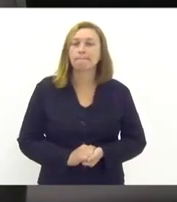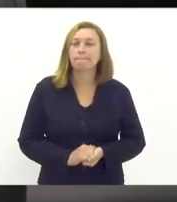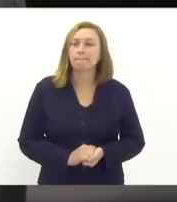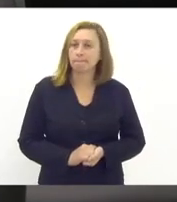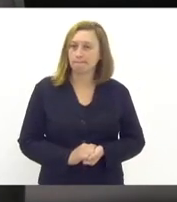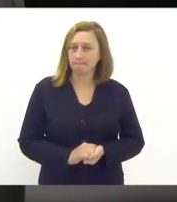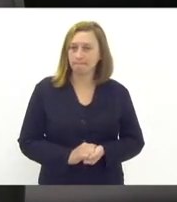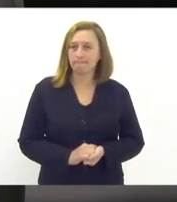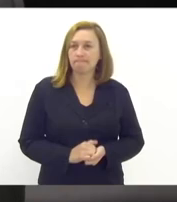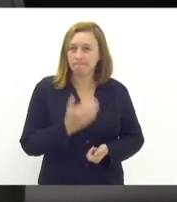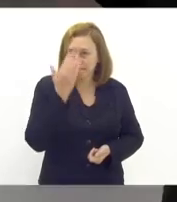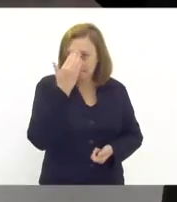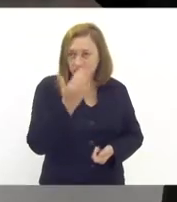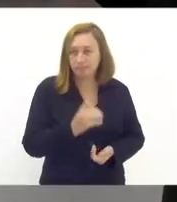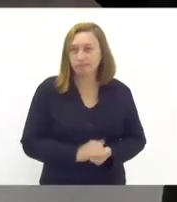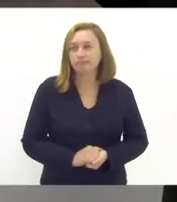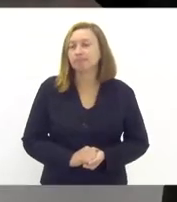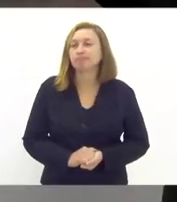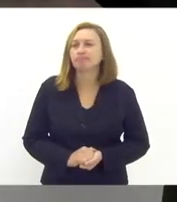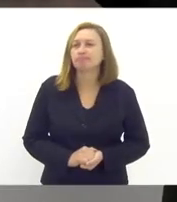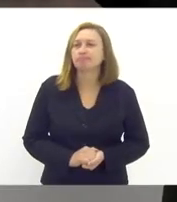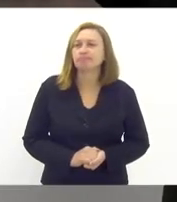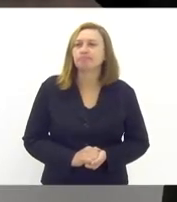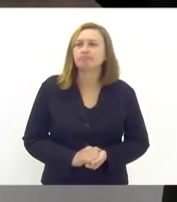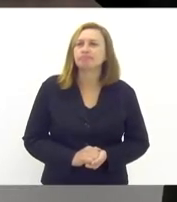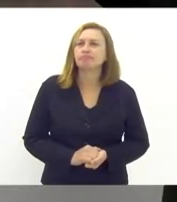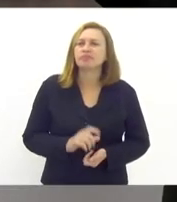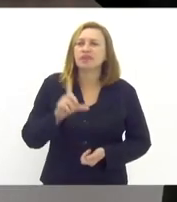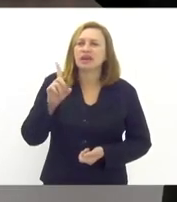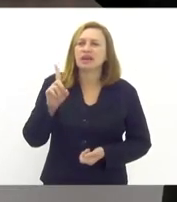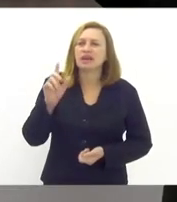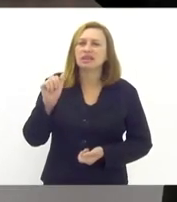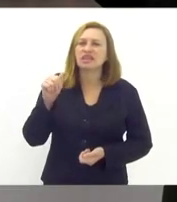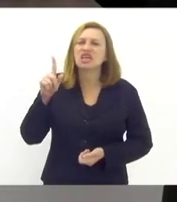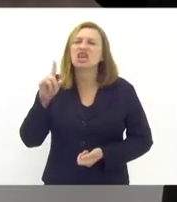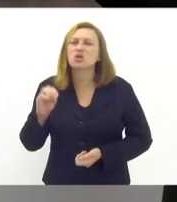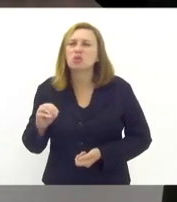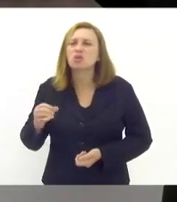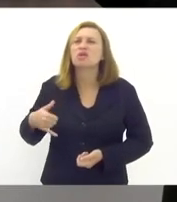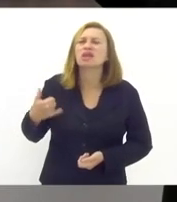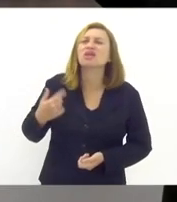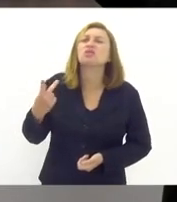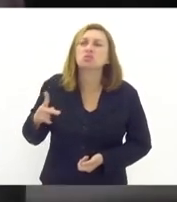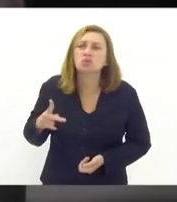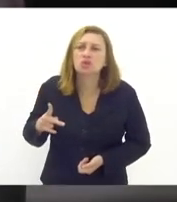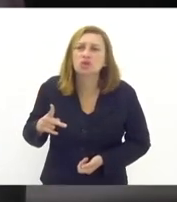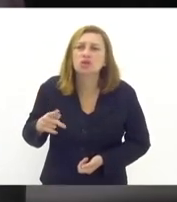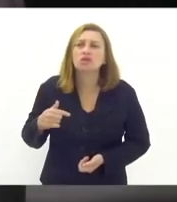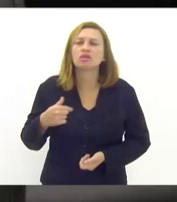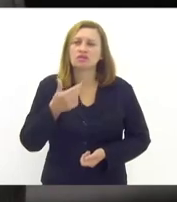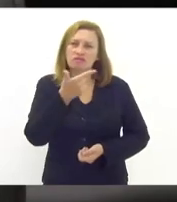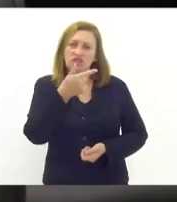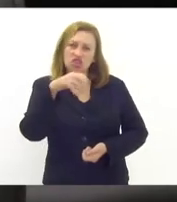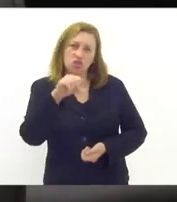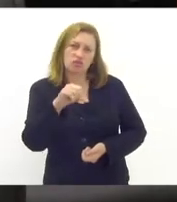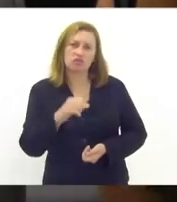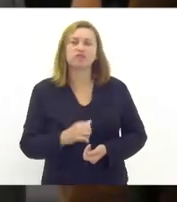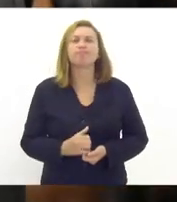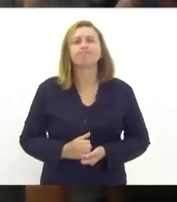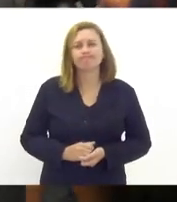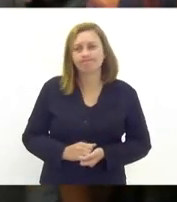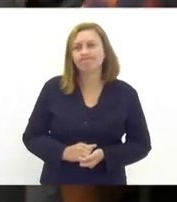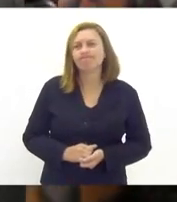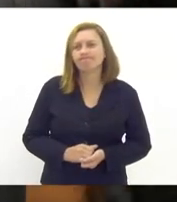Muito bem. Nada. Muito bem. Danilo, você tem quantos anos mesmo? Eu vou fazer 29. 29